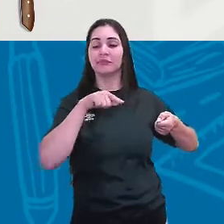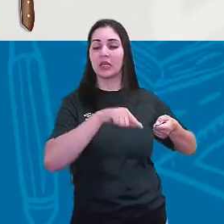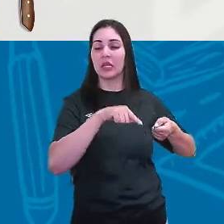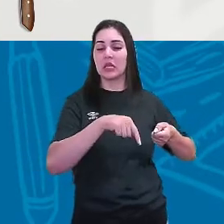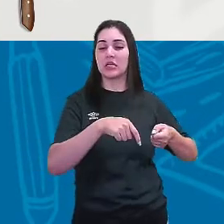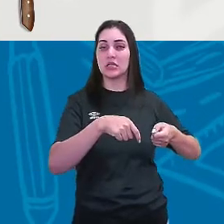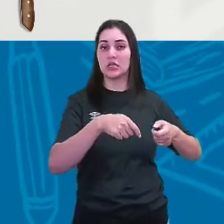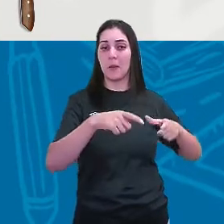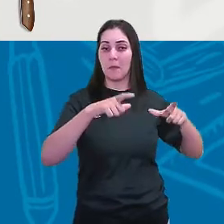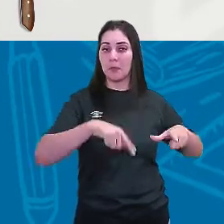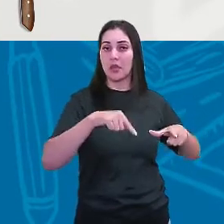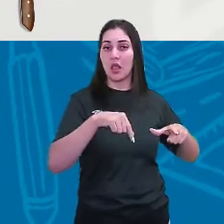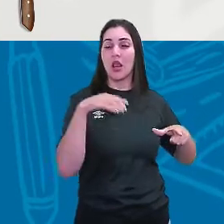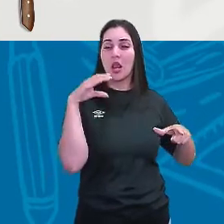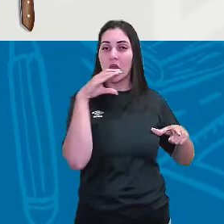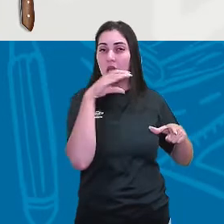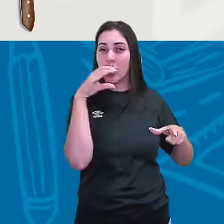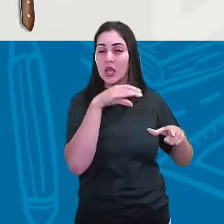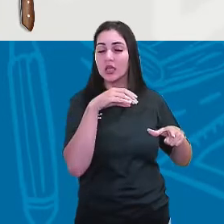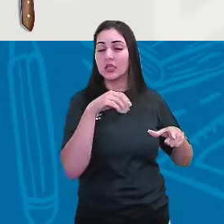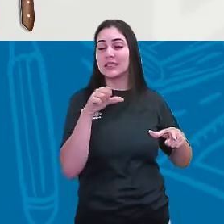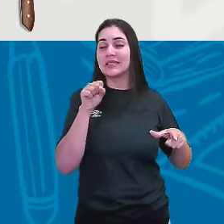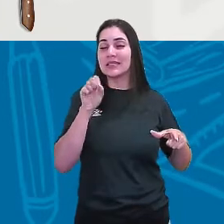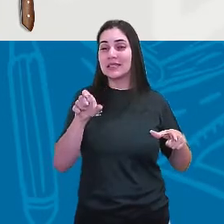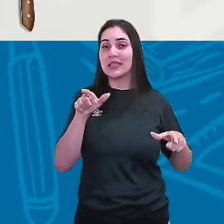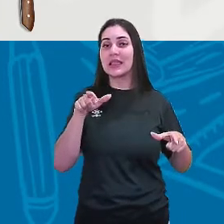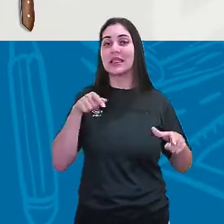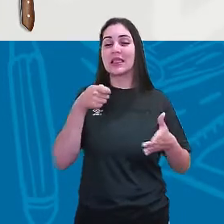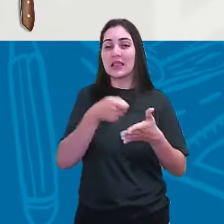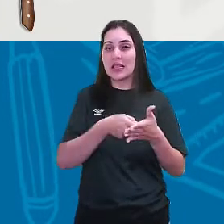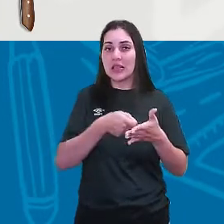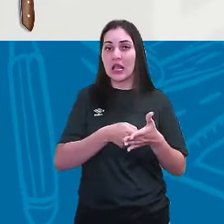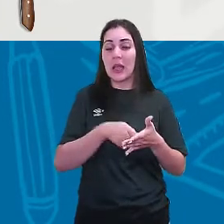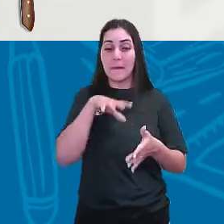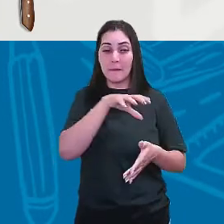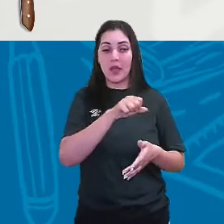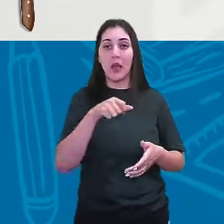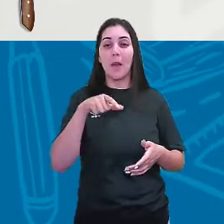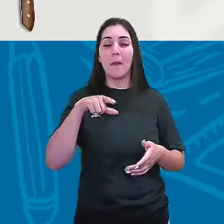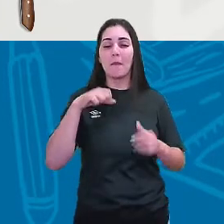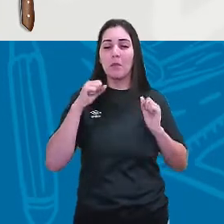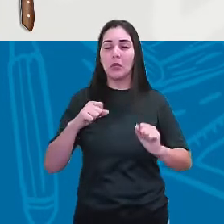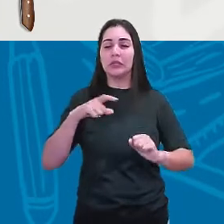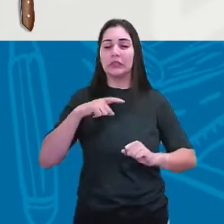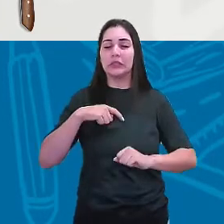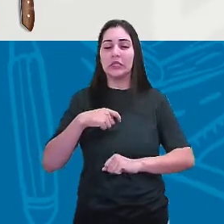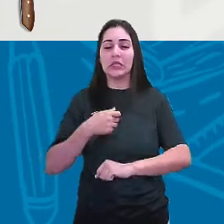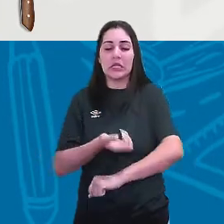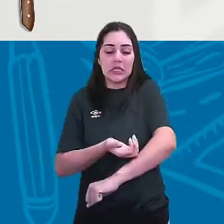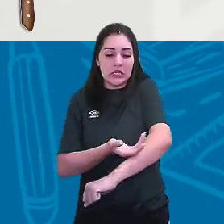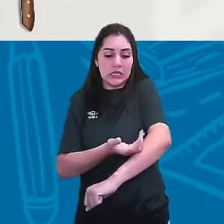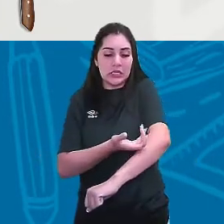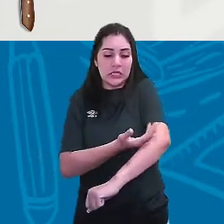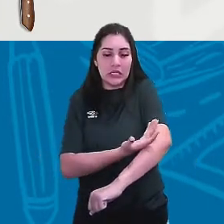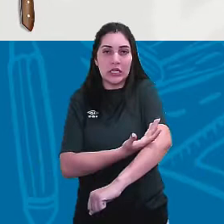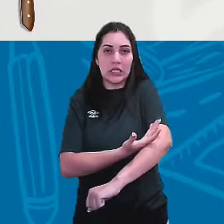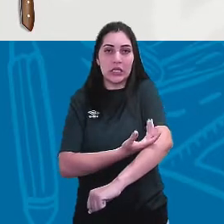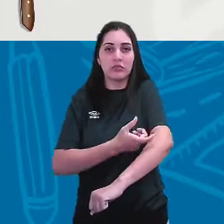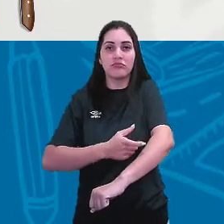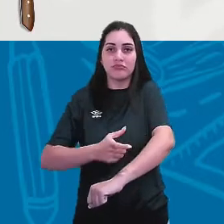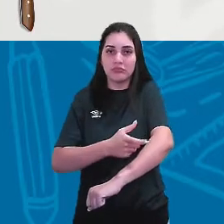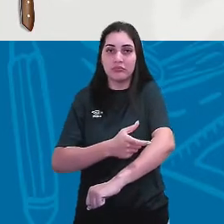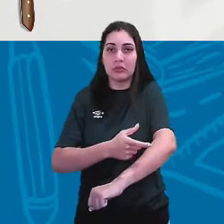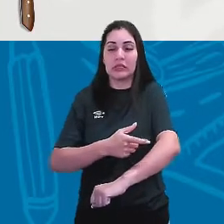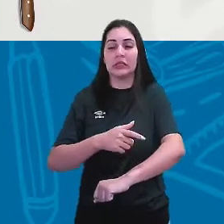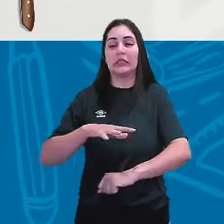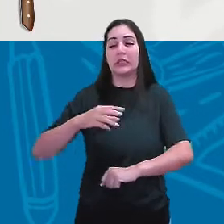você tentar pegá-las, tá certo? Você pode sofrer queimaduras, tá certo? No seu corpo. E muitas vezes queimaduras